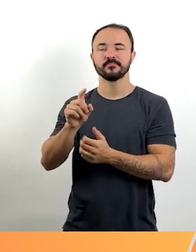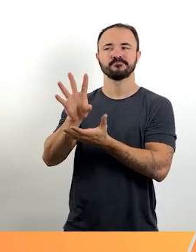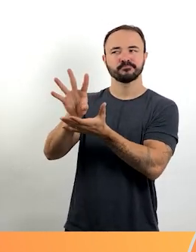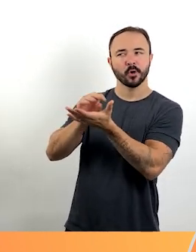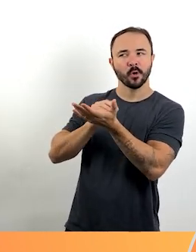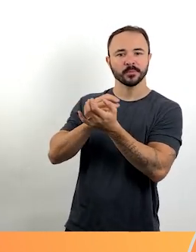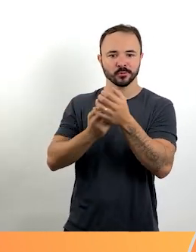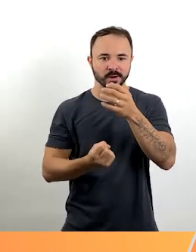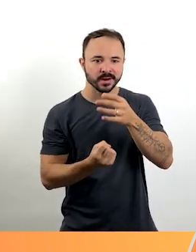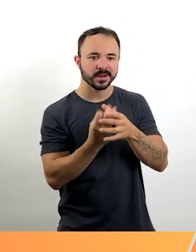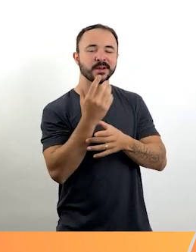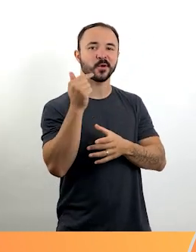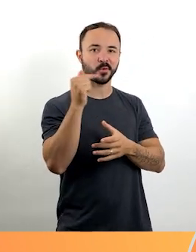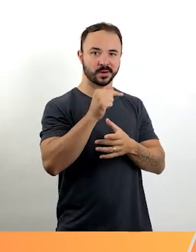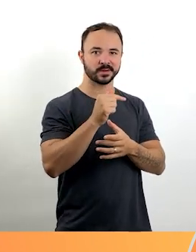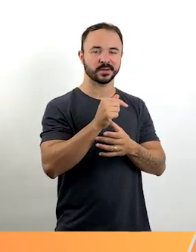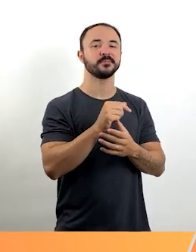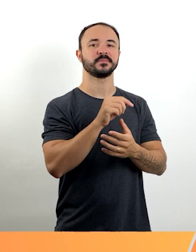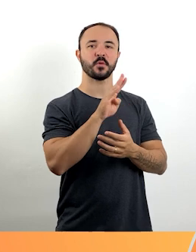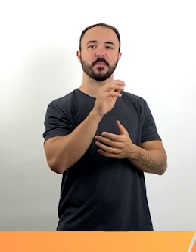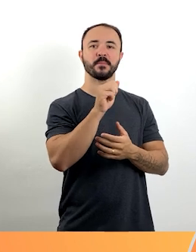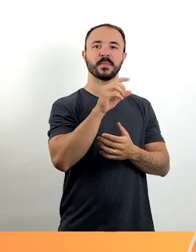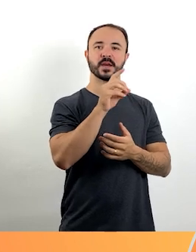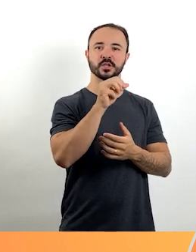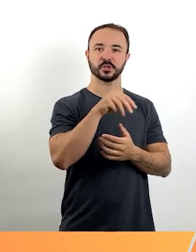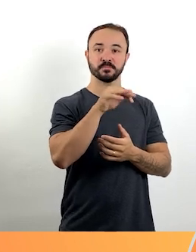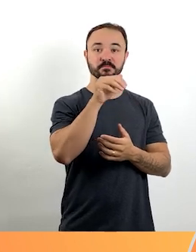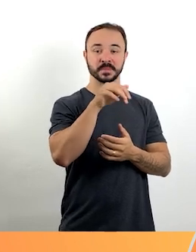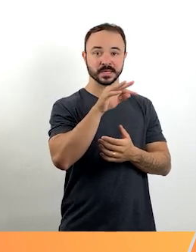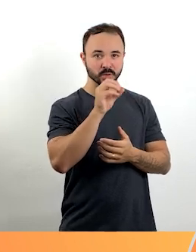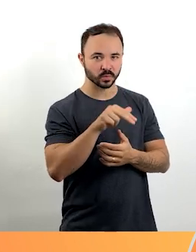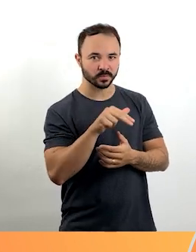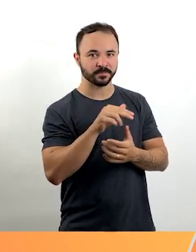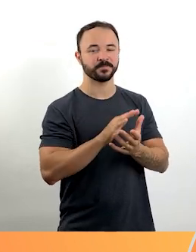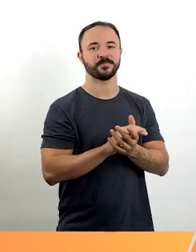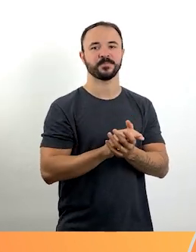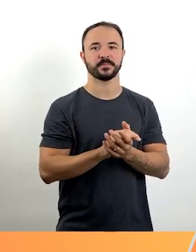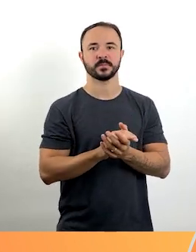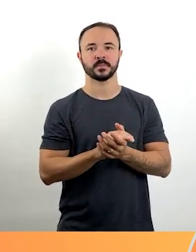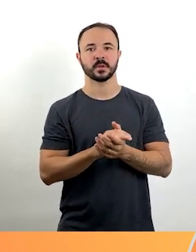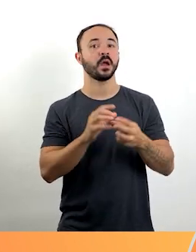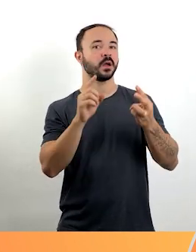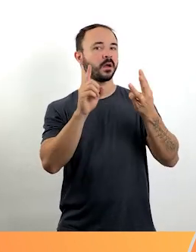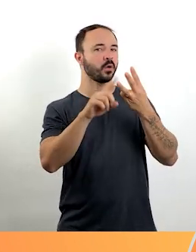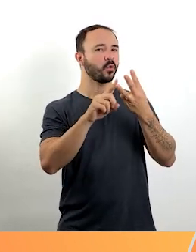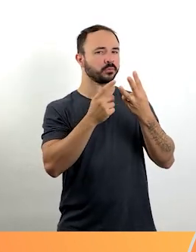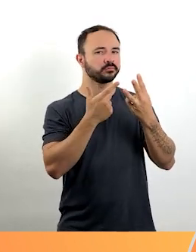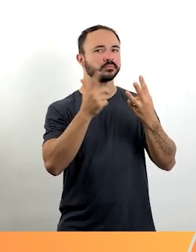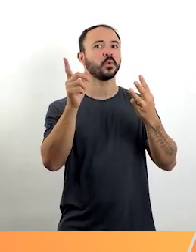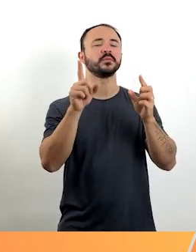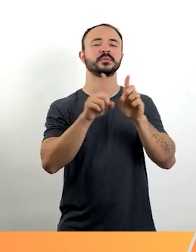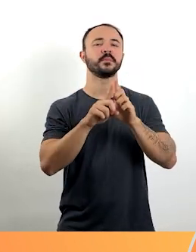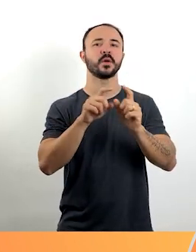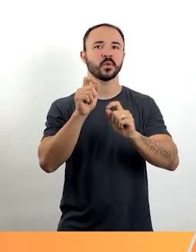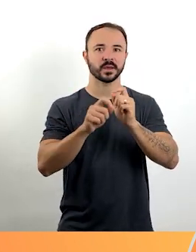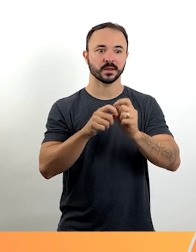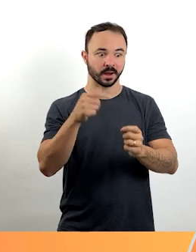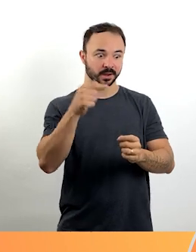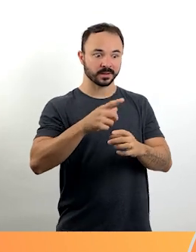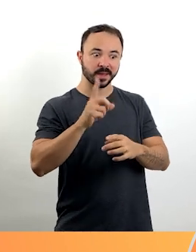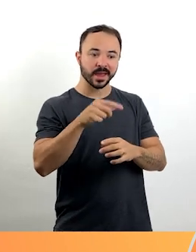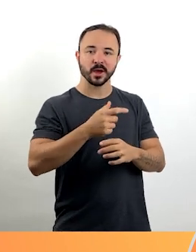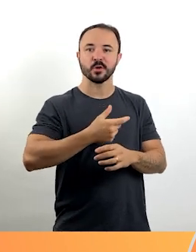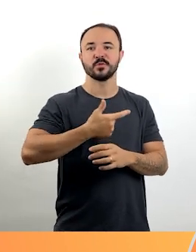Um outro apontamento interessante que eu trago para vocês é que o badminton ele é apontado como o segundo